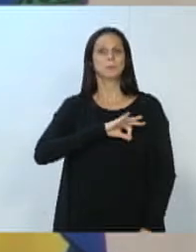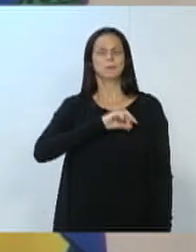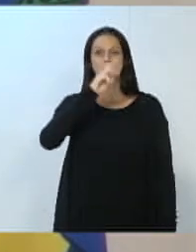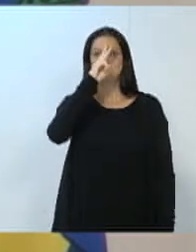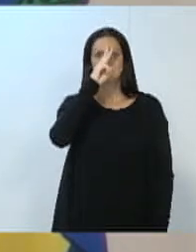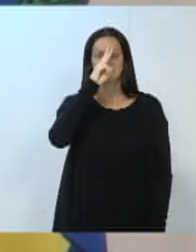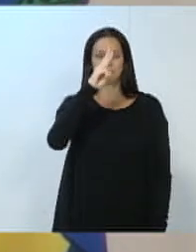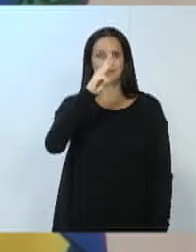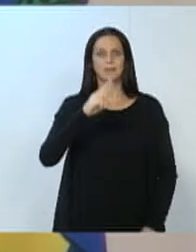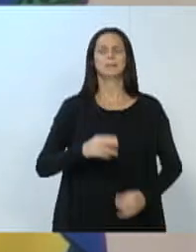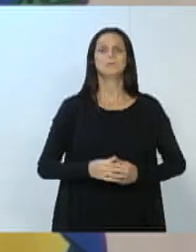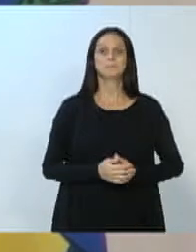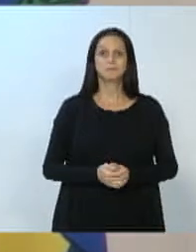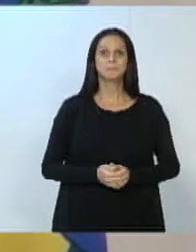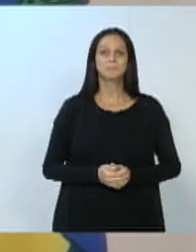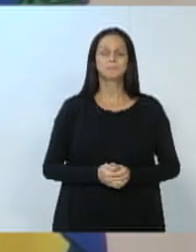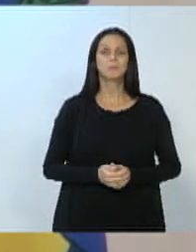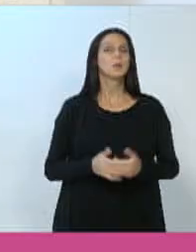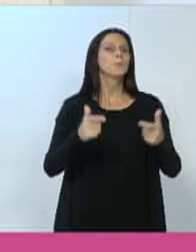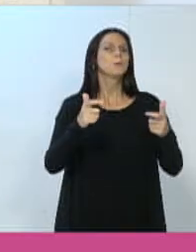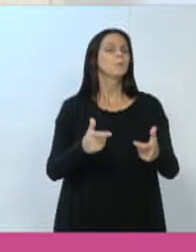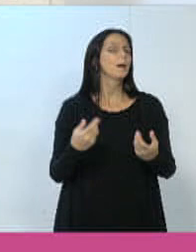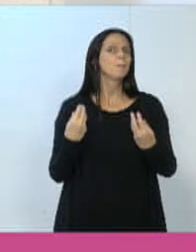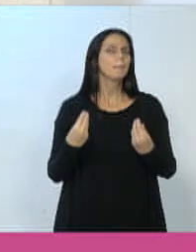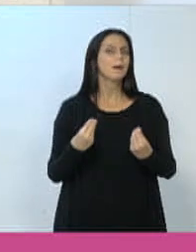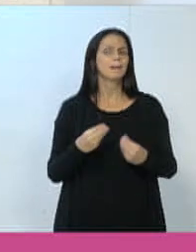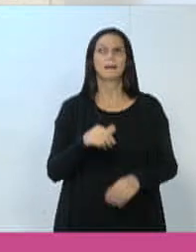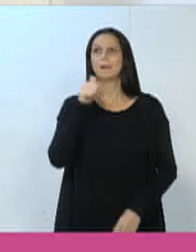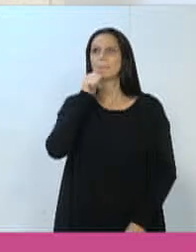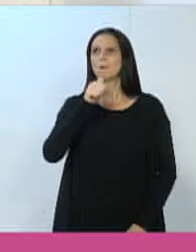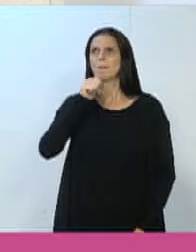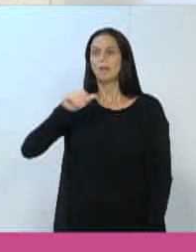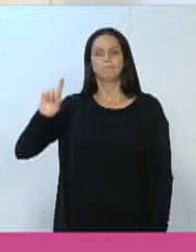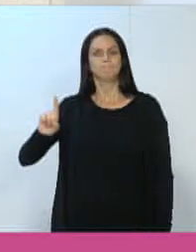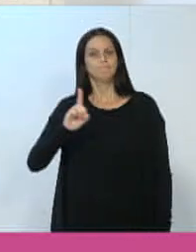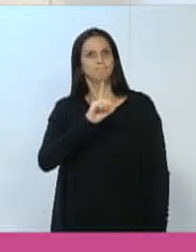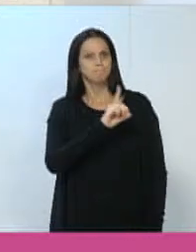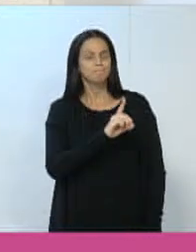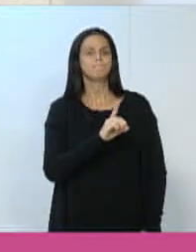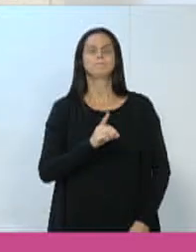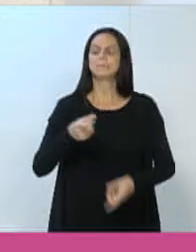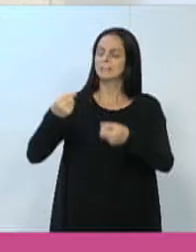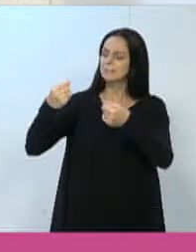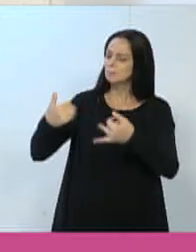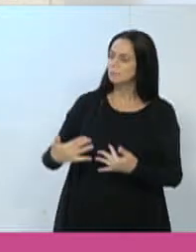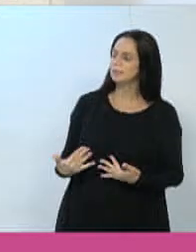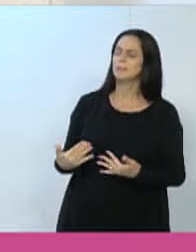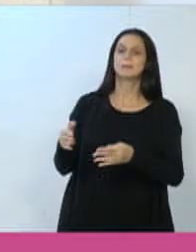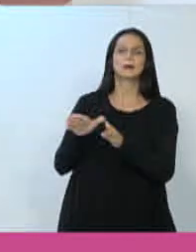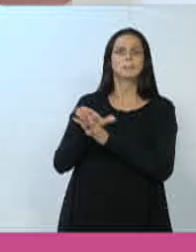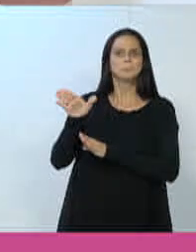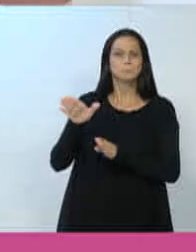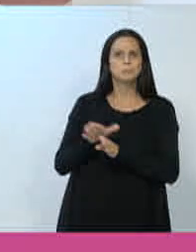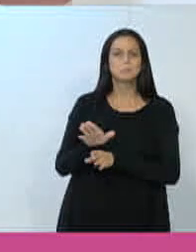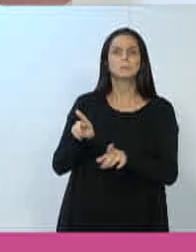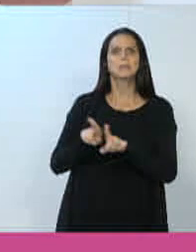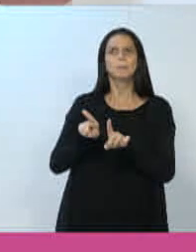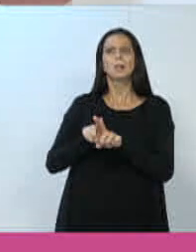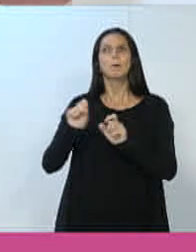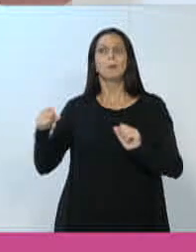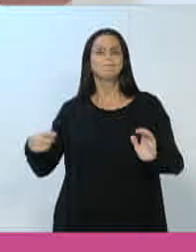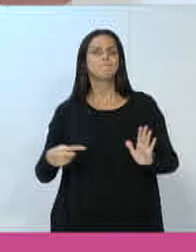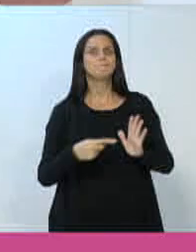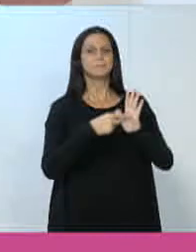Militar EA destinada a receber mulheres para orientações e esclarecimento e denúncias de violência doméstica